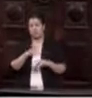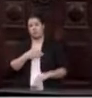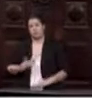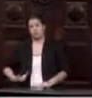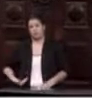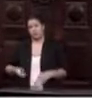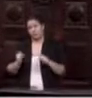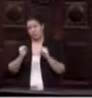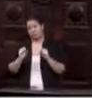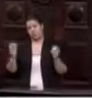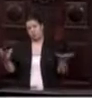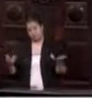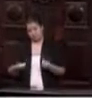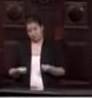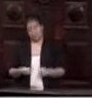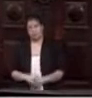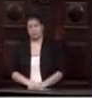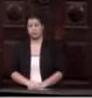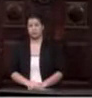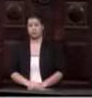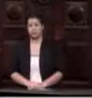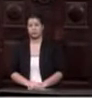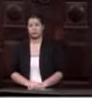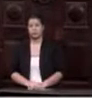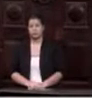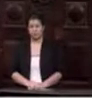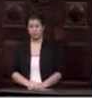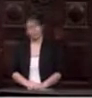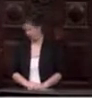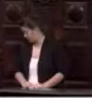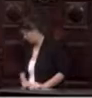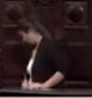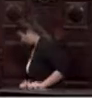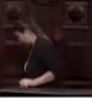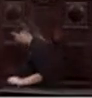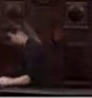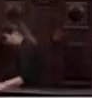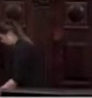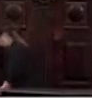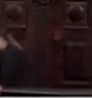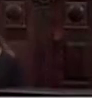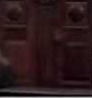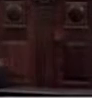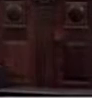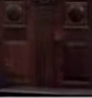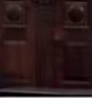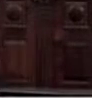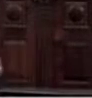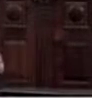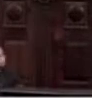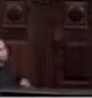pública de qualidade. Aliás, ponto garantido na Constituição Federal.